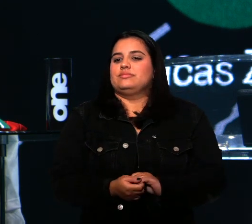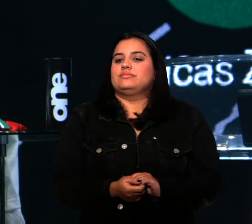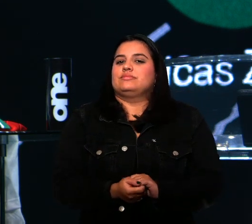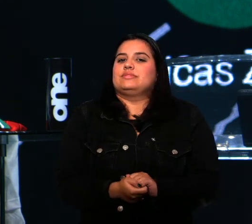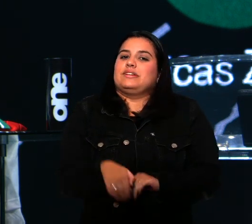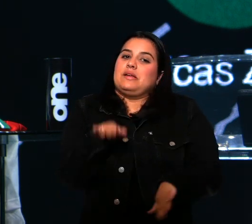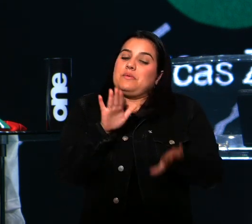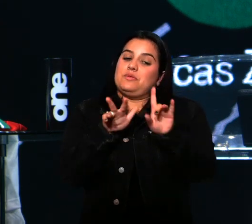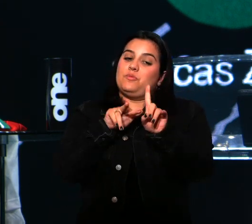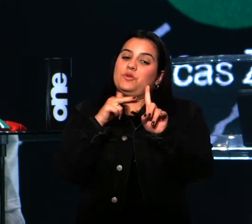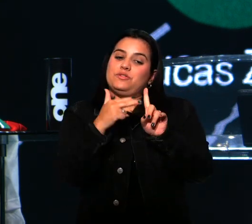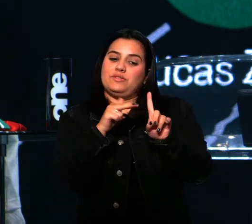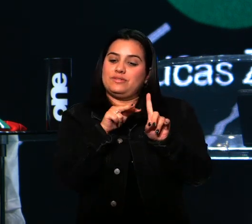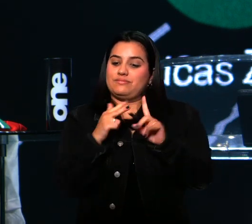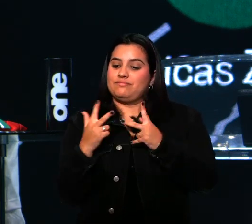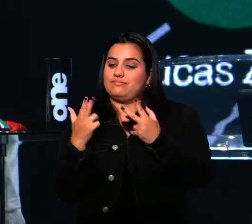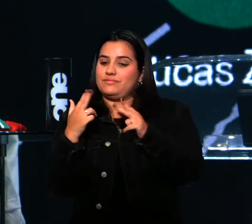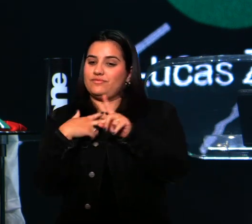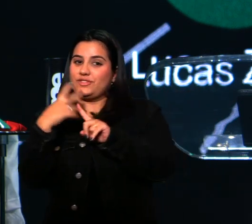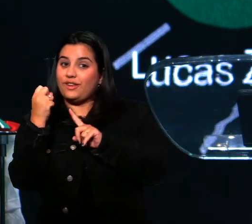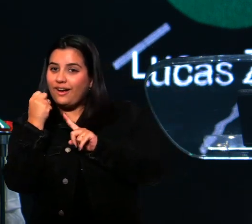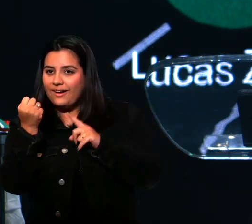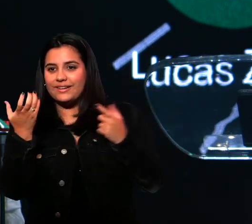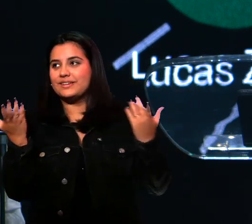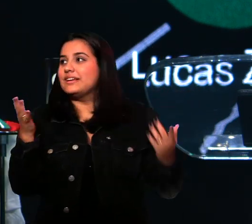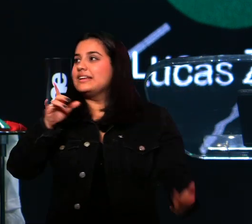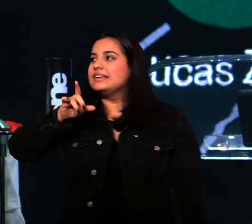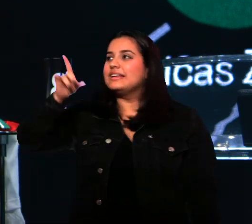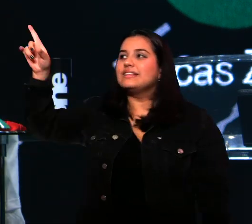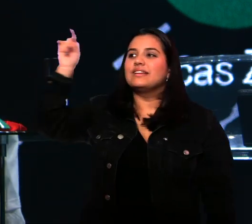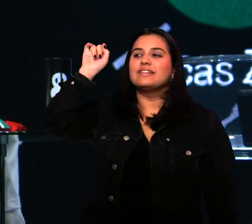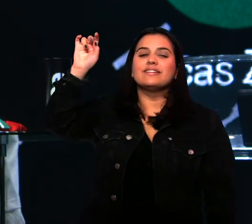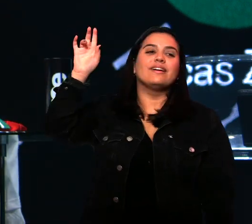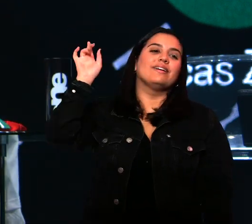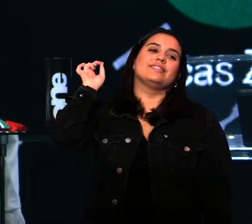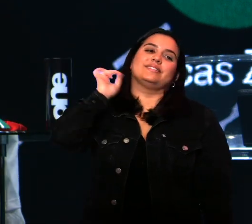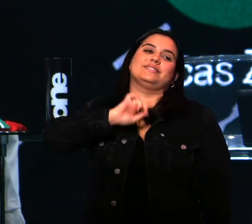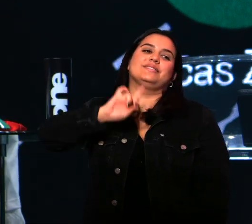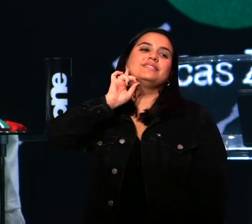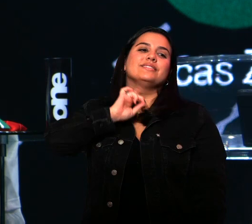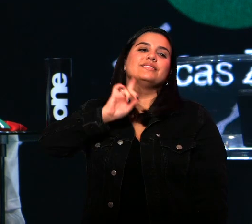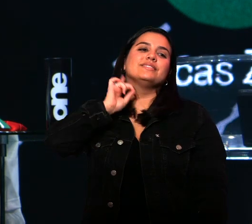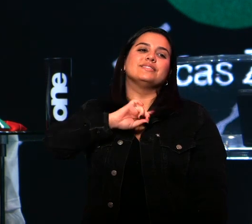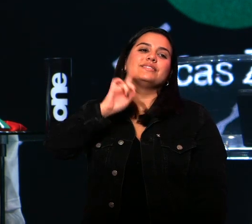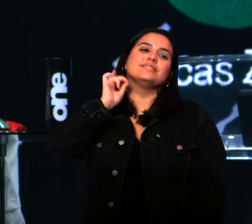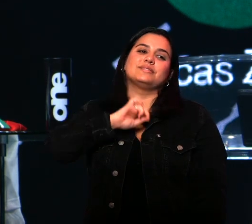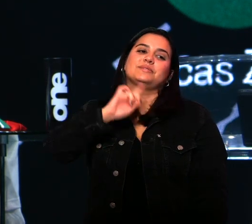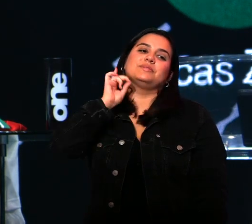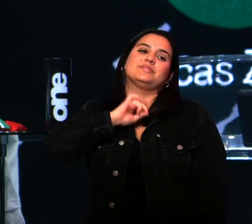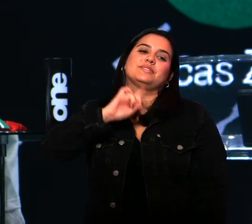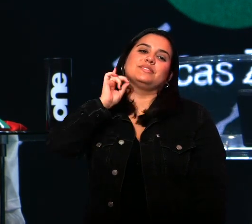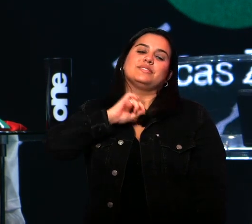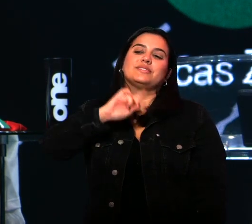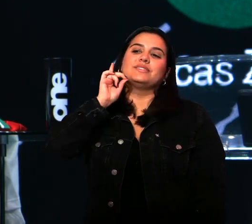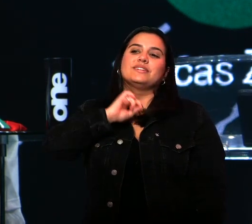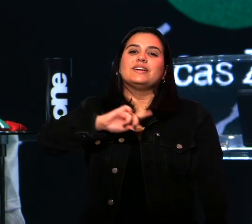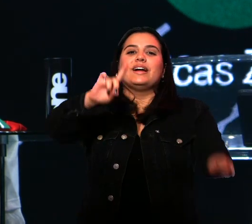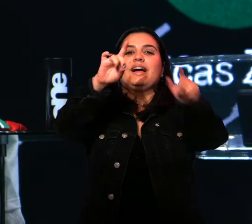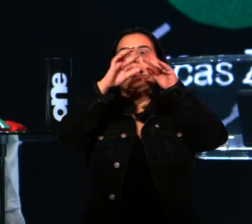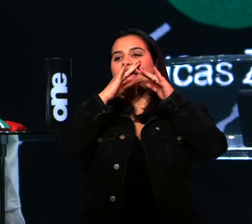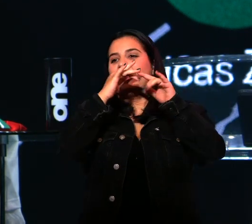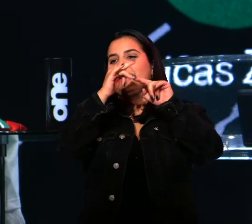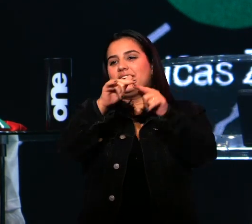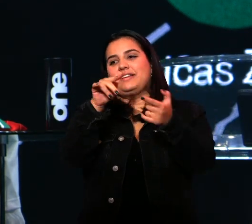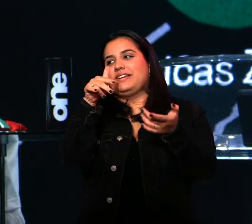Dependendo do ponto de vista, empate é vitória, né, meu irmão? Esse aqui tem alguém, não? Ixi. A igreja fica perto,